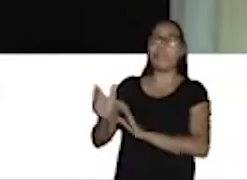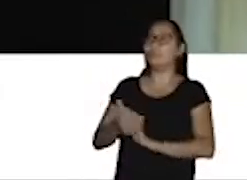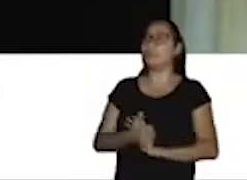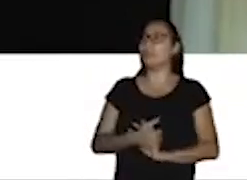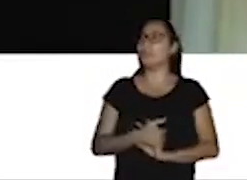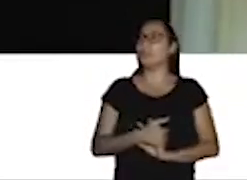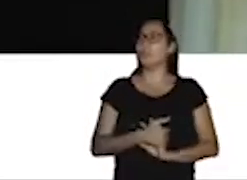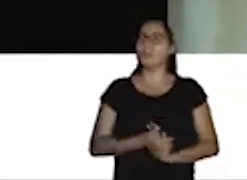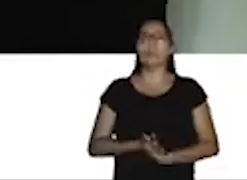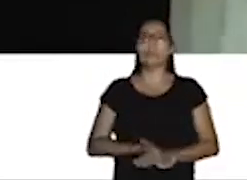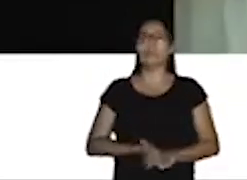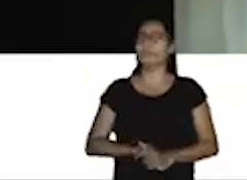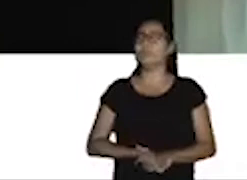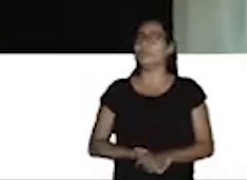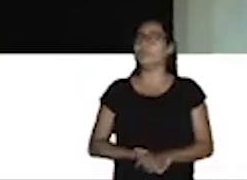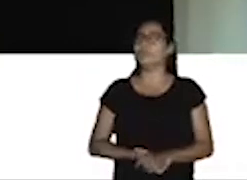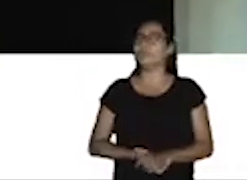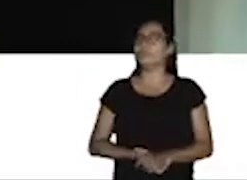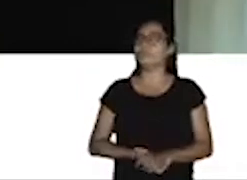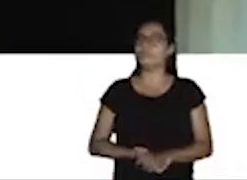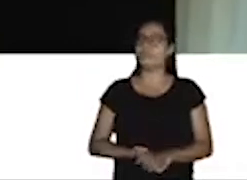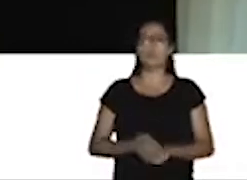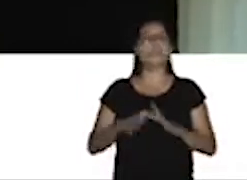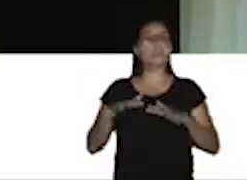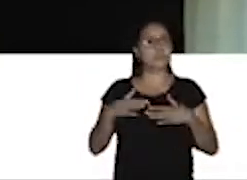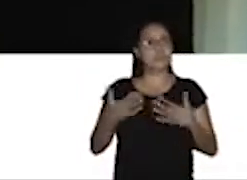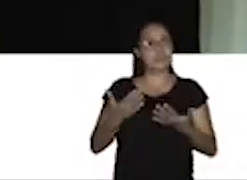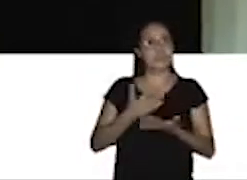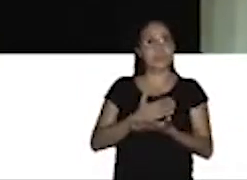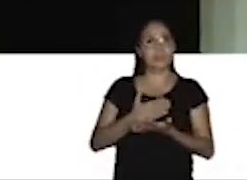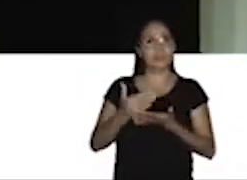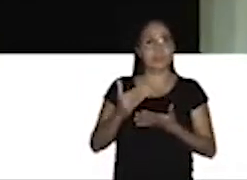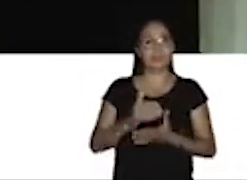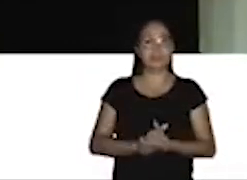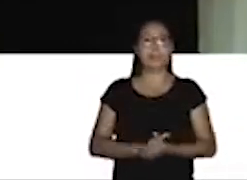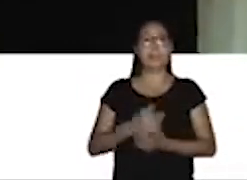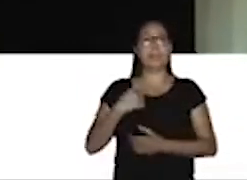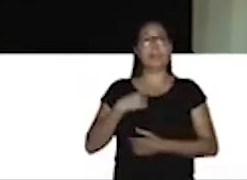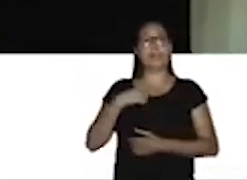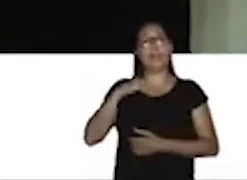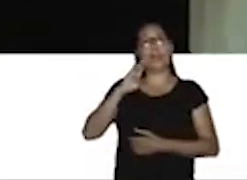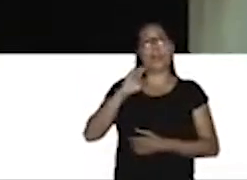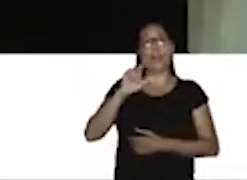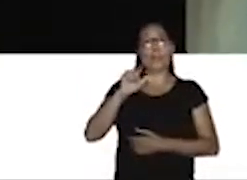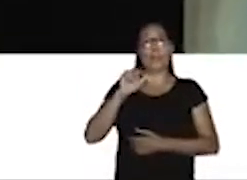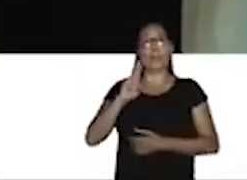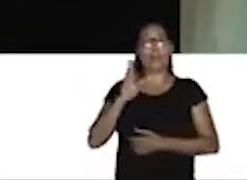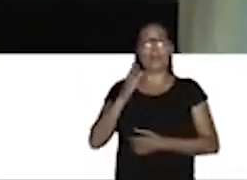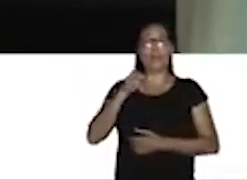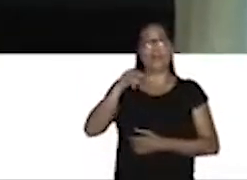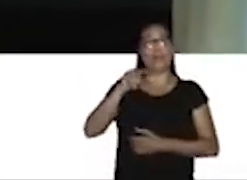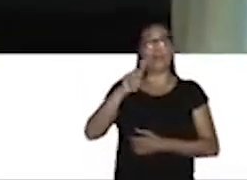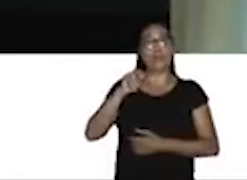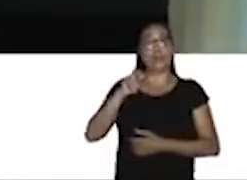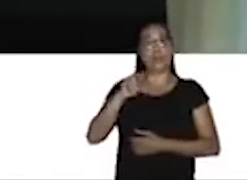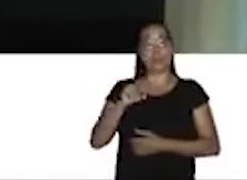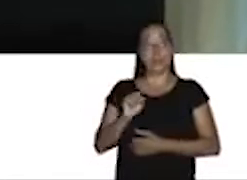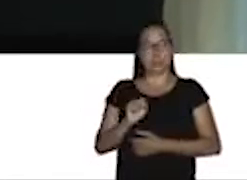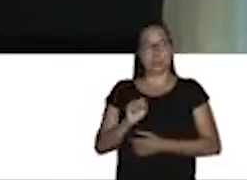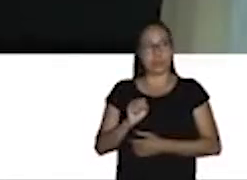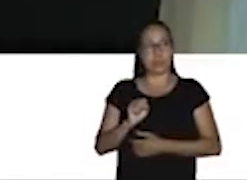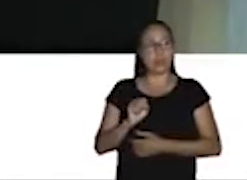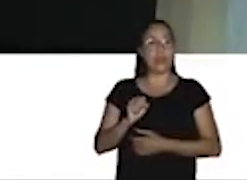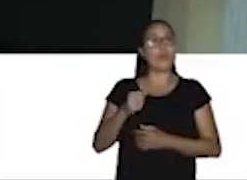eu sei. Não, tá bom, obrigado. Então vamos começar. Eu sou o Blau Nunes e vou apresentar para vocês o meu